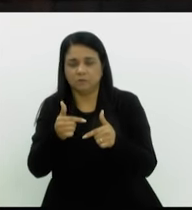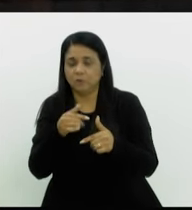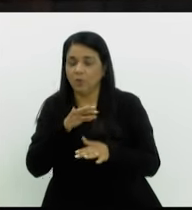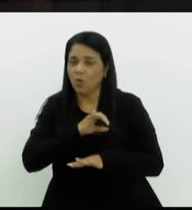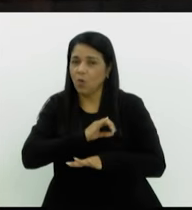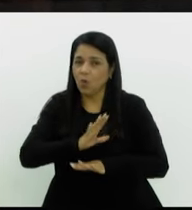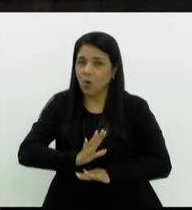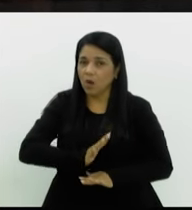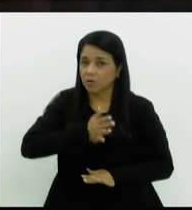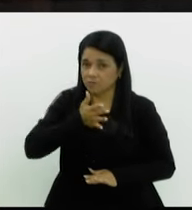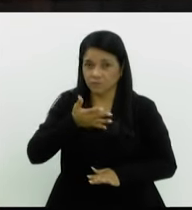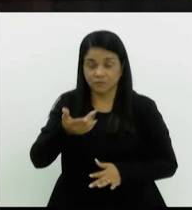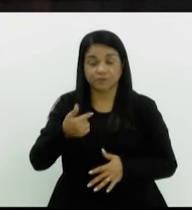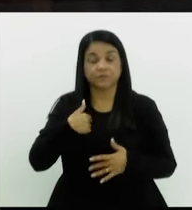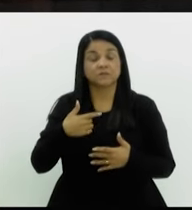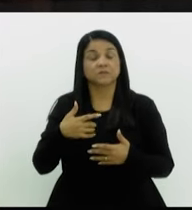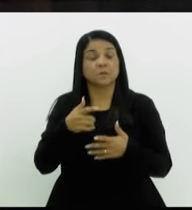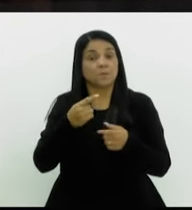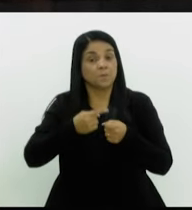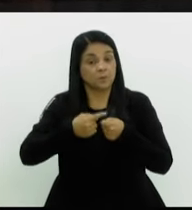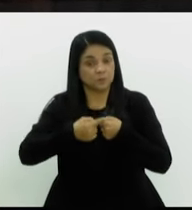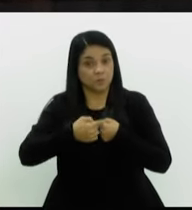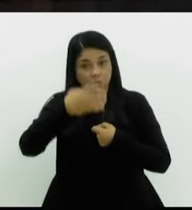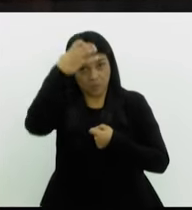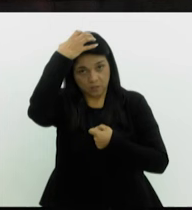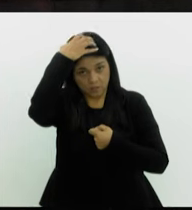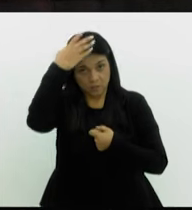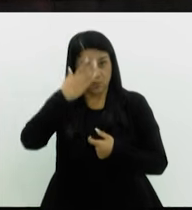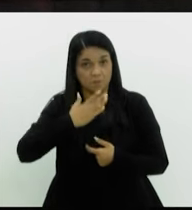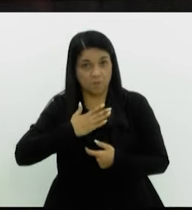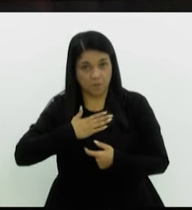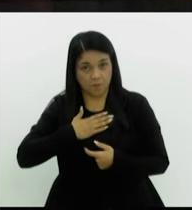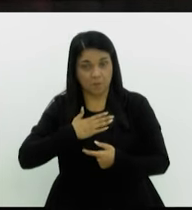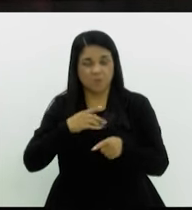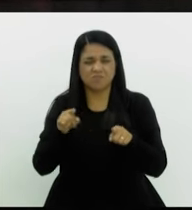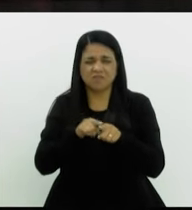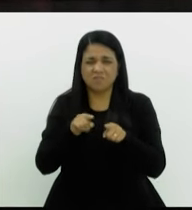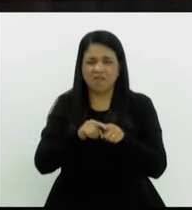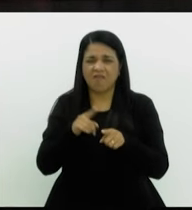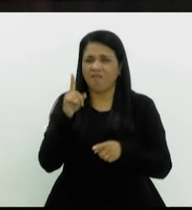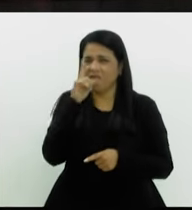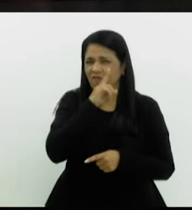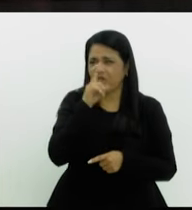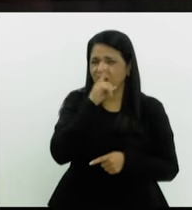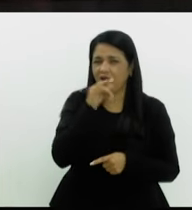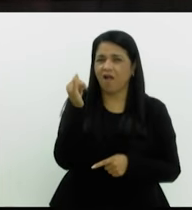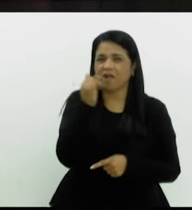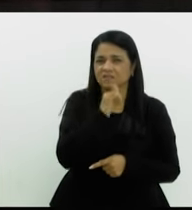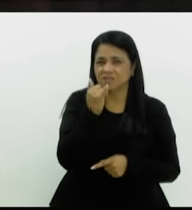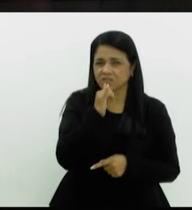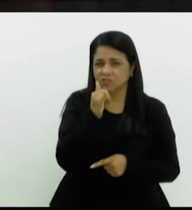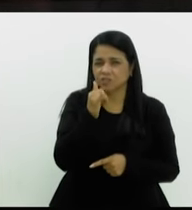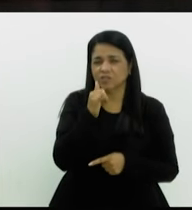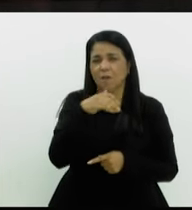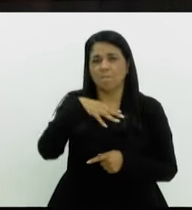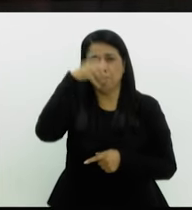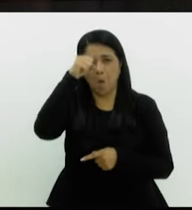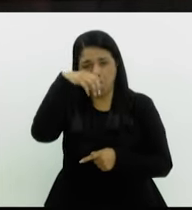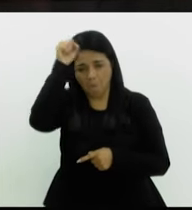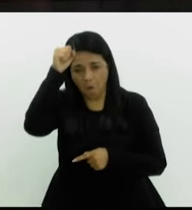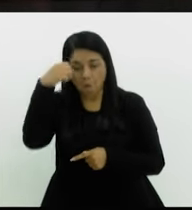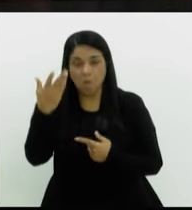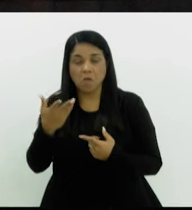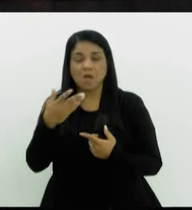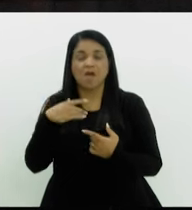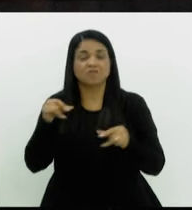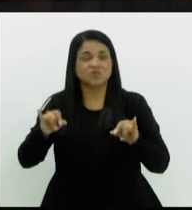município, em Angra dos Reis, também não é diferente, várias falhas de energia. E aí a gente menciona, não é, o